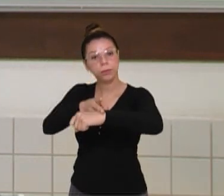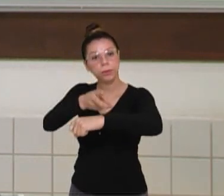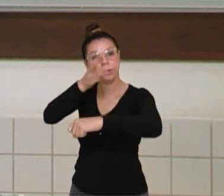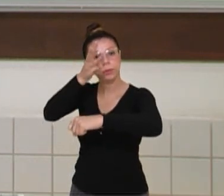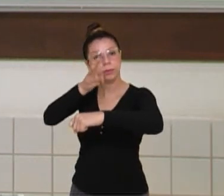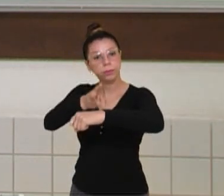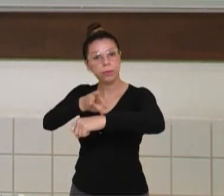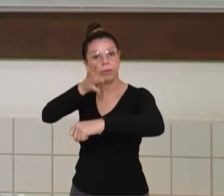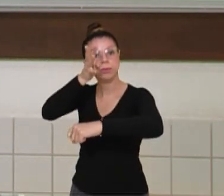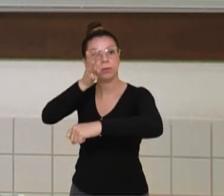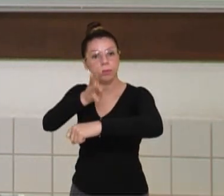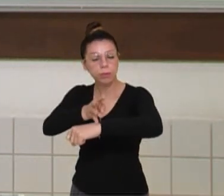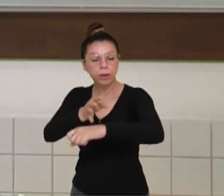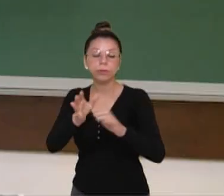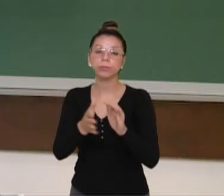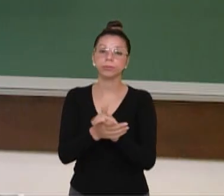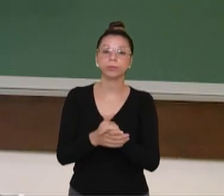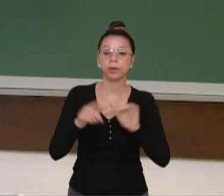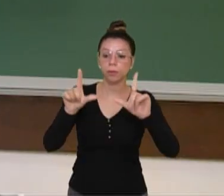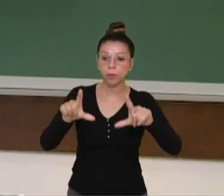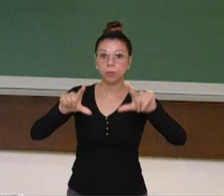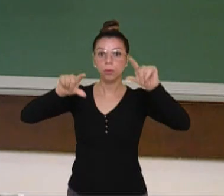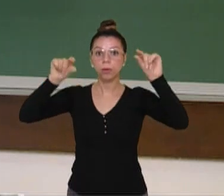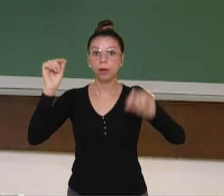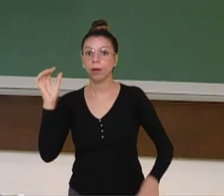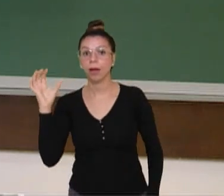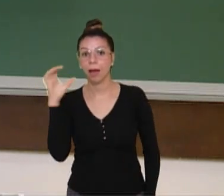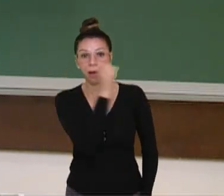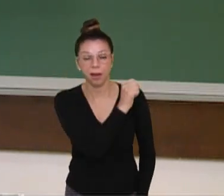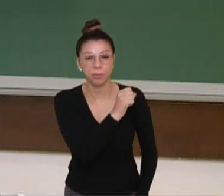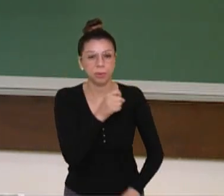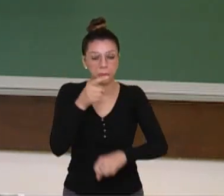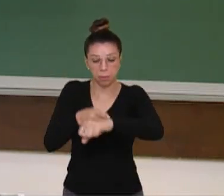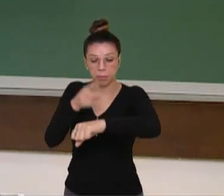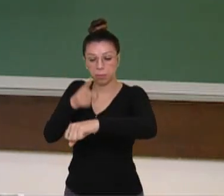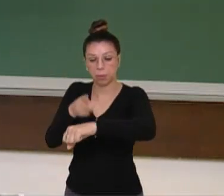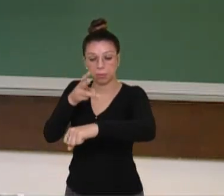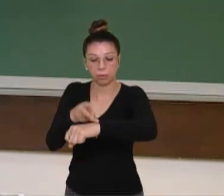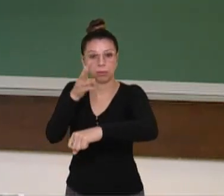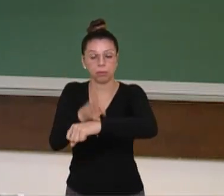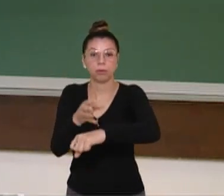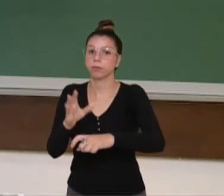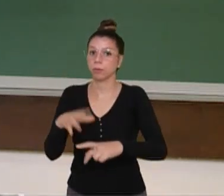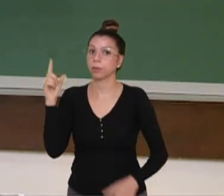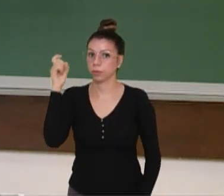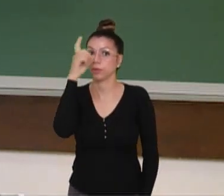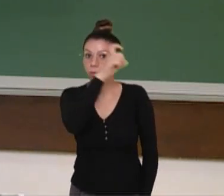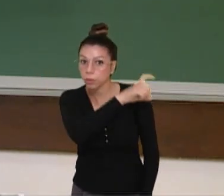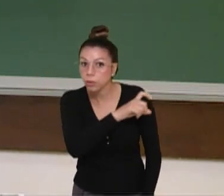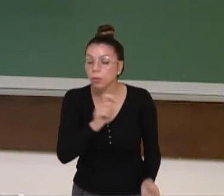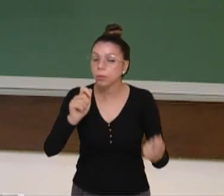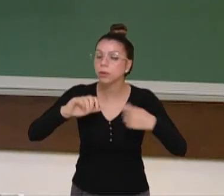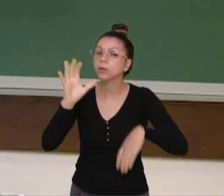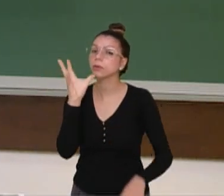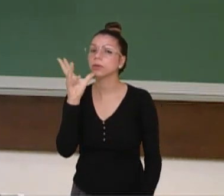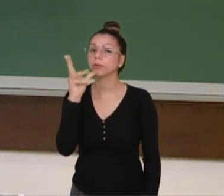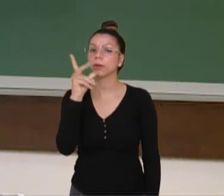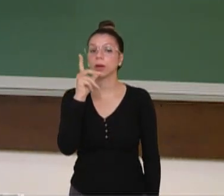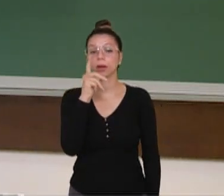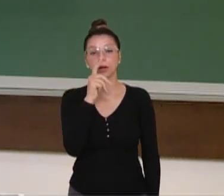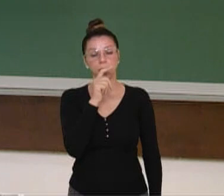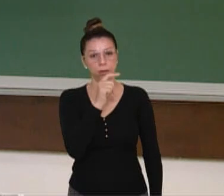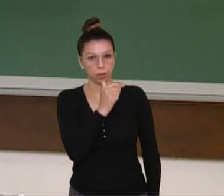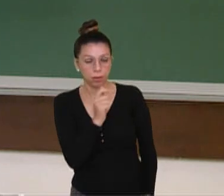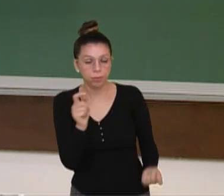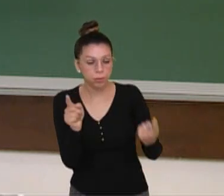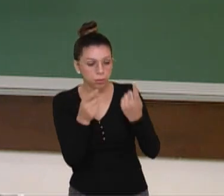3, 4. Se você escolher uma música muito rápida, mesmo ela sendo em 4, vai ser mais difícil. Tá bom? Então, uma música lenta e que tenha